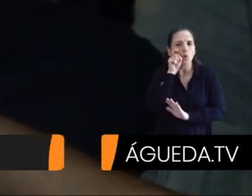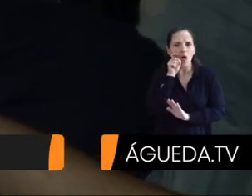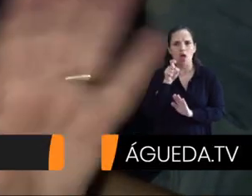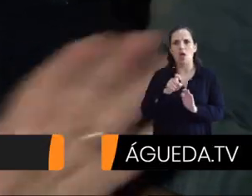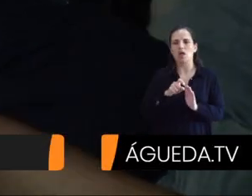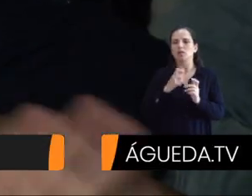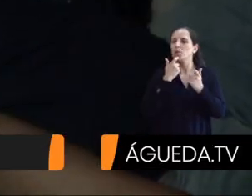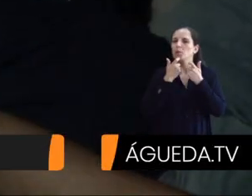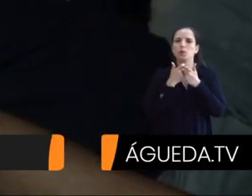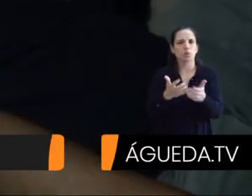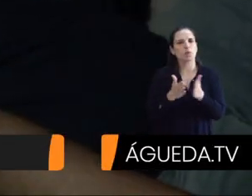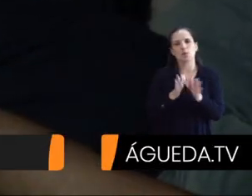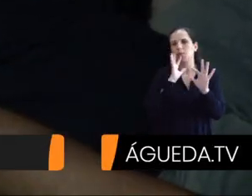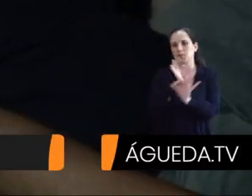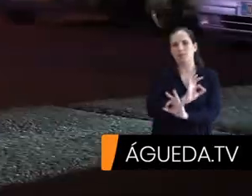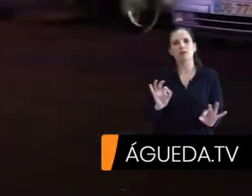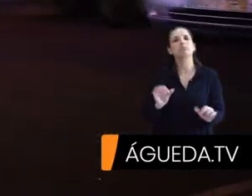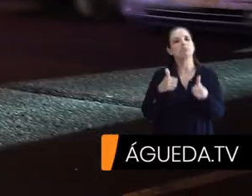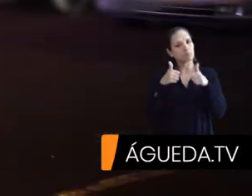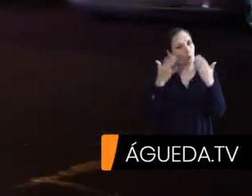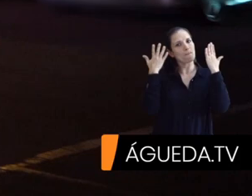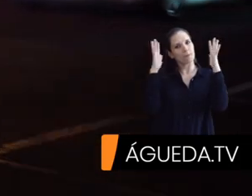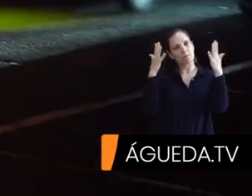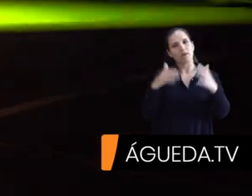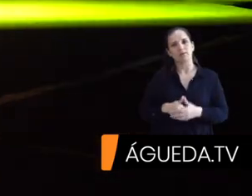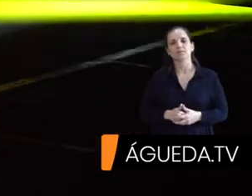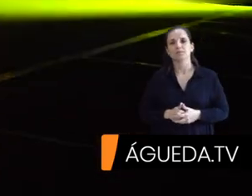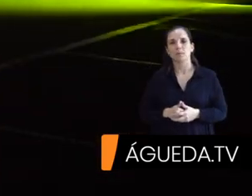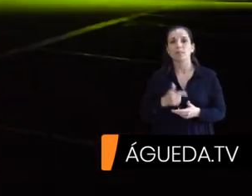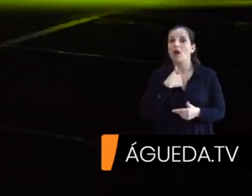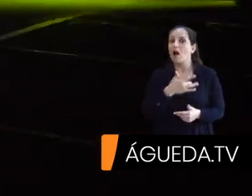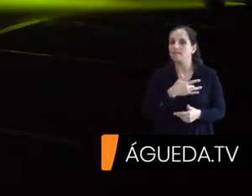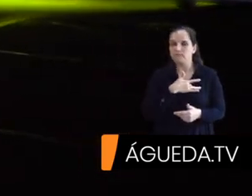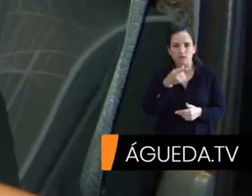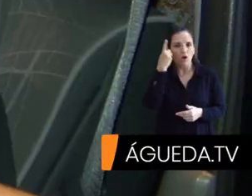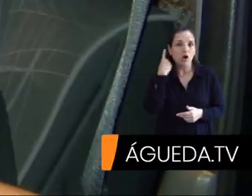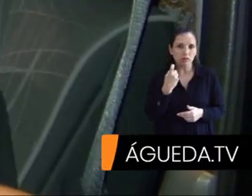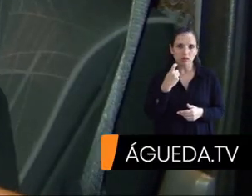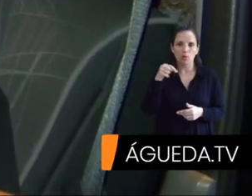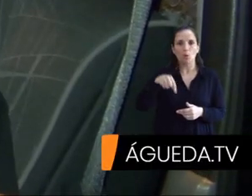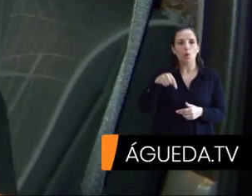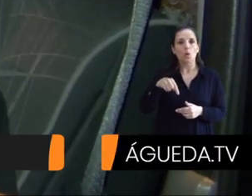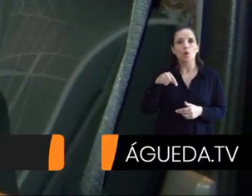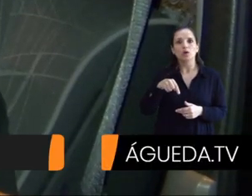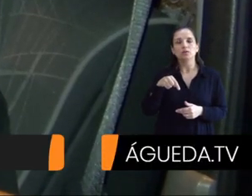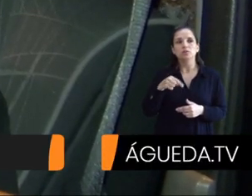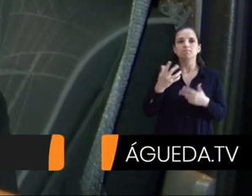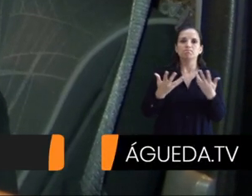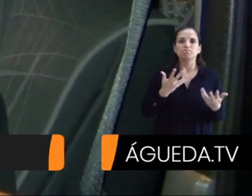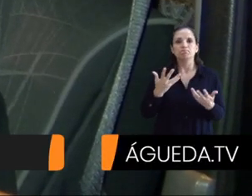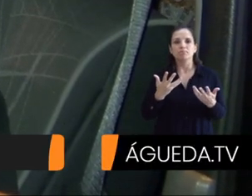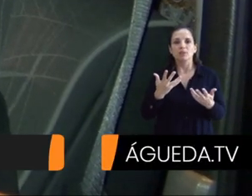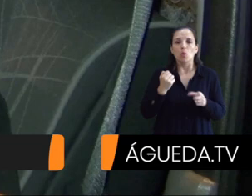segurança, tudo espetacular. Muito bom, parabéns. Adorei o dia de ontem, hoje não é um dia